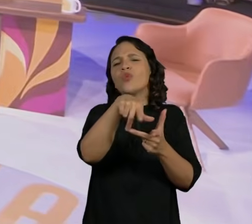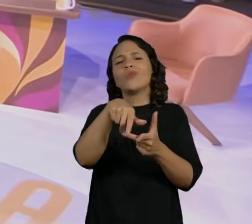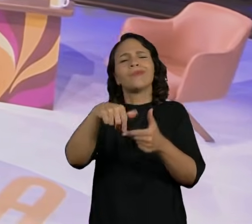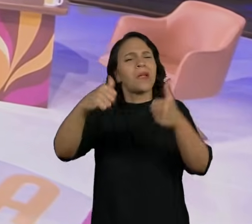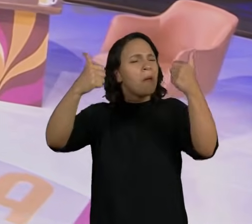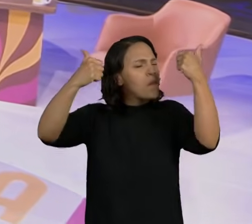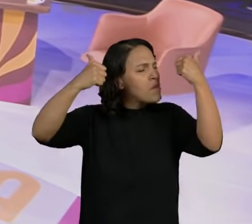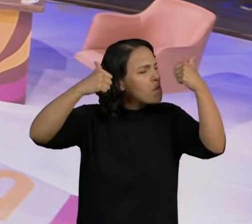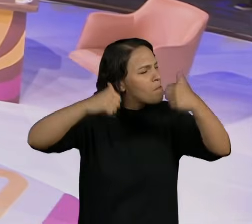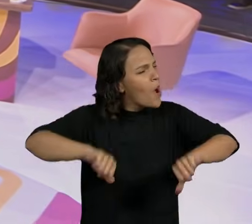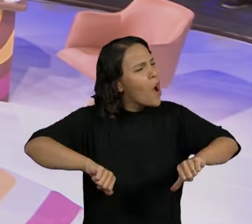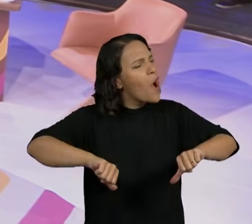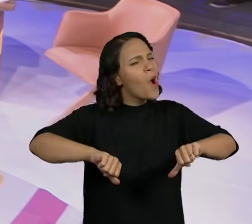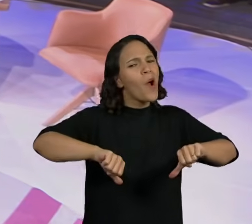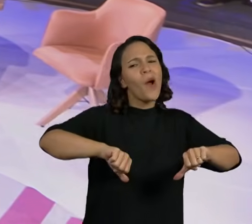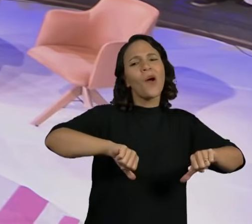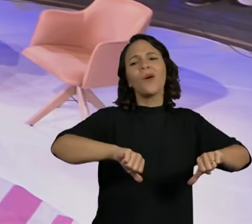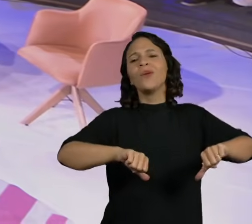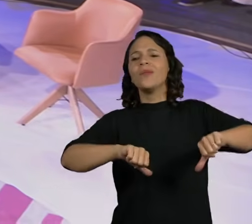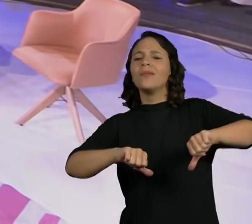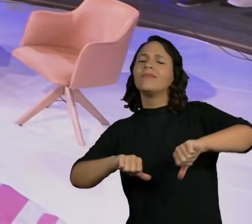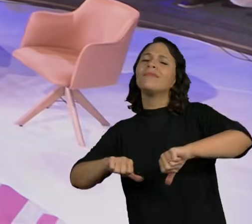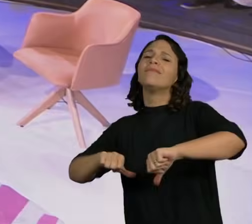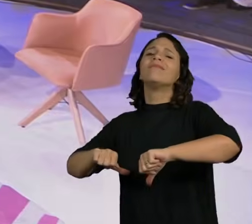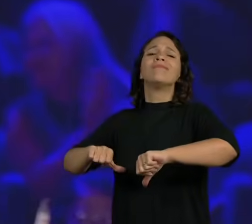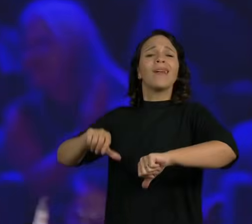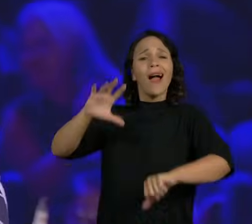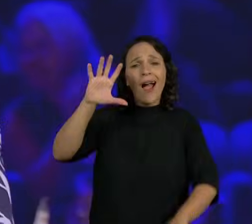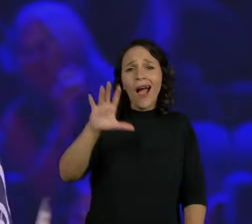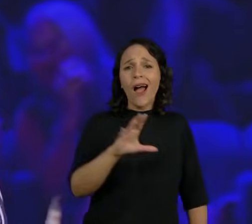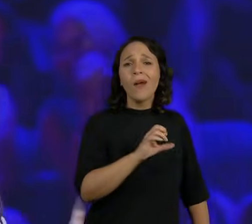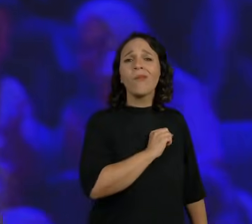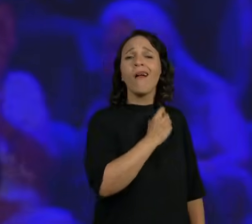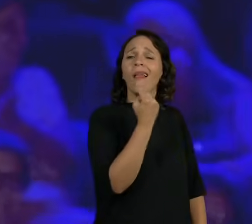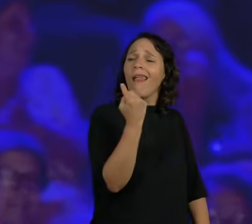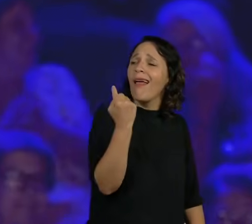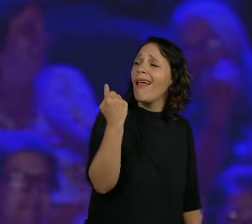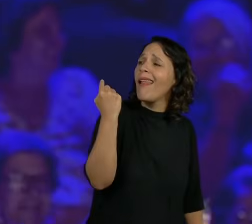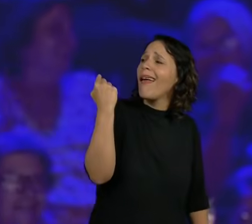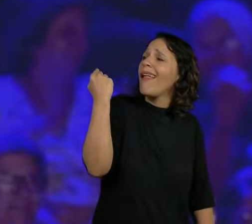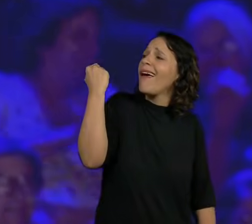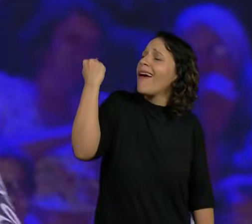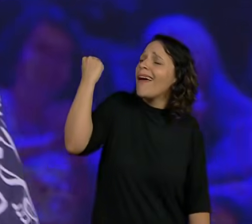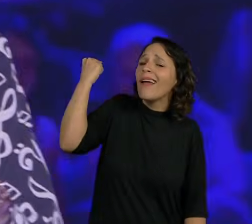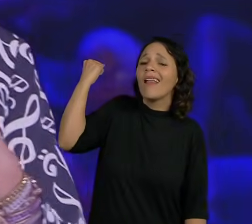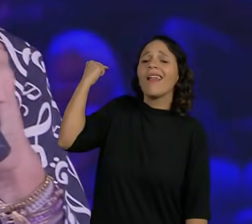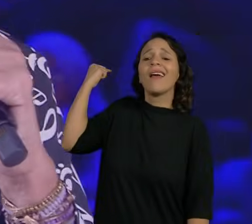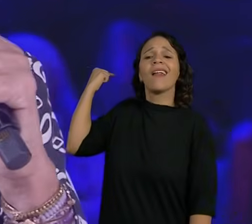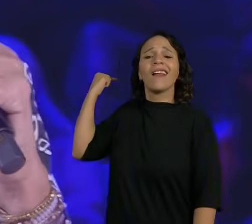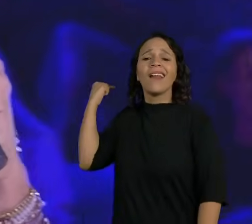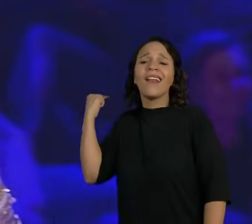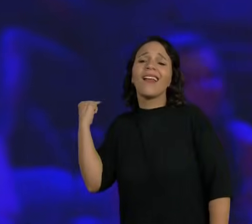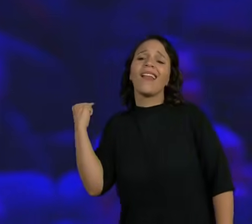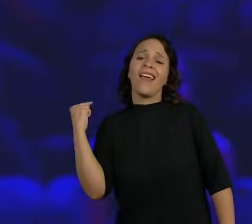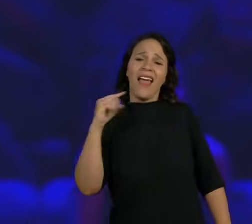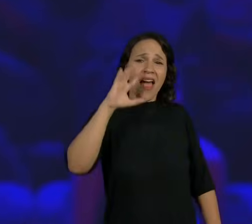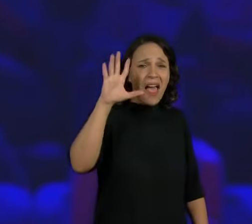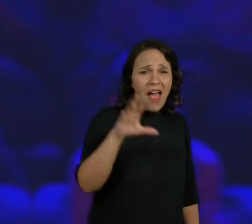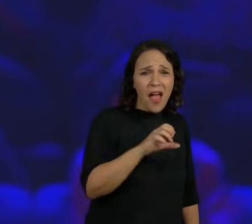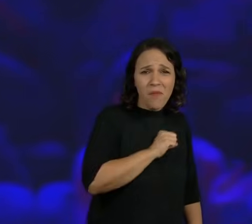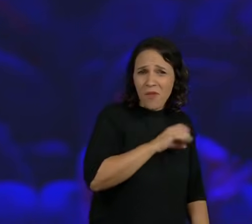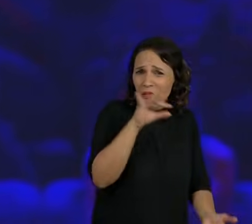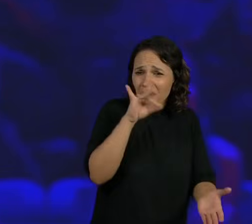is to love you, baby. Who say no to be loved doesn't matter to be